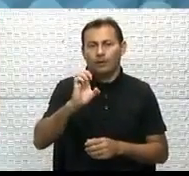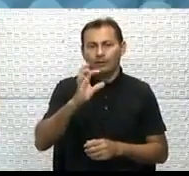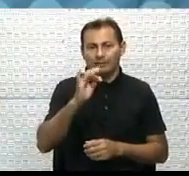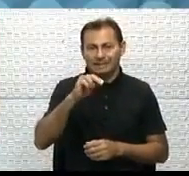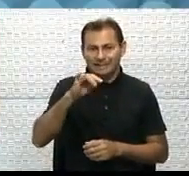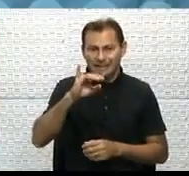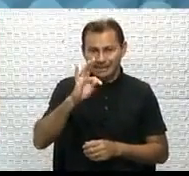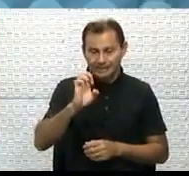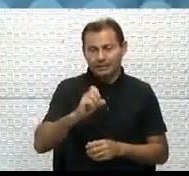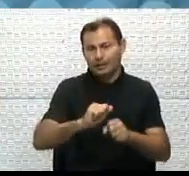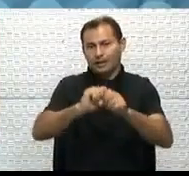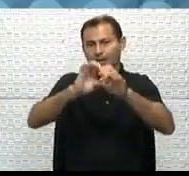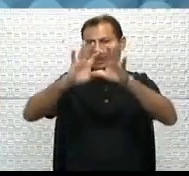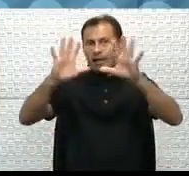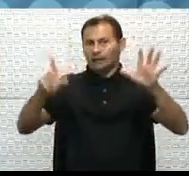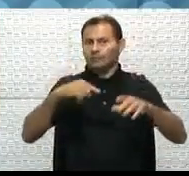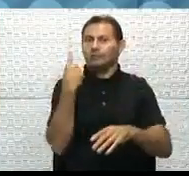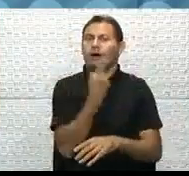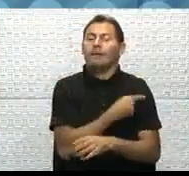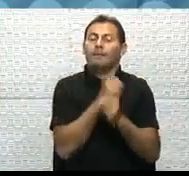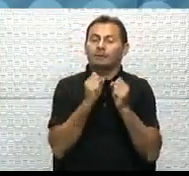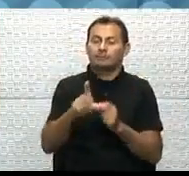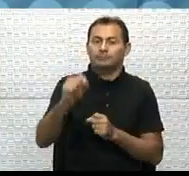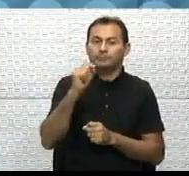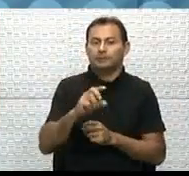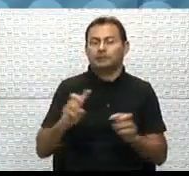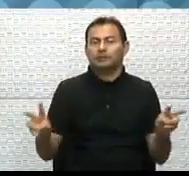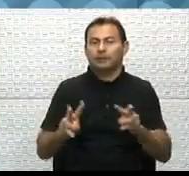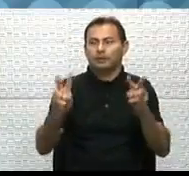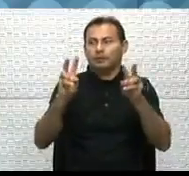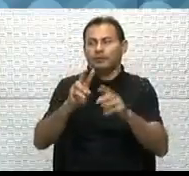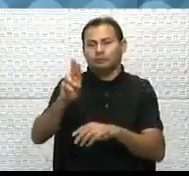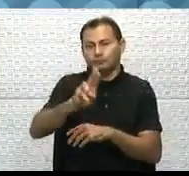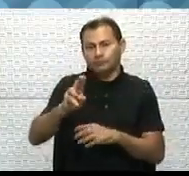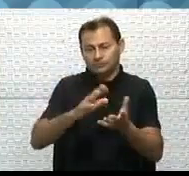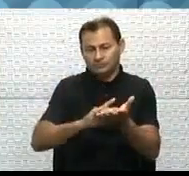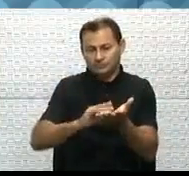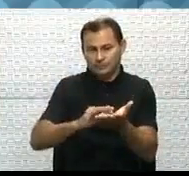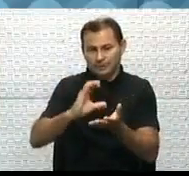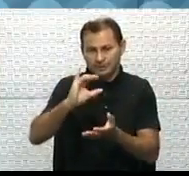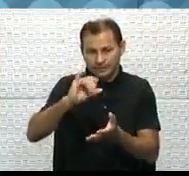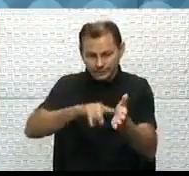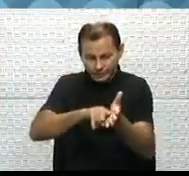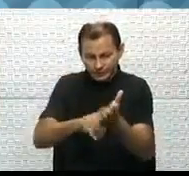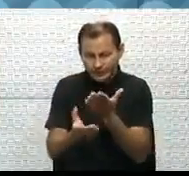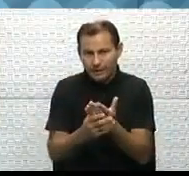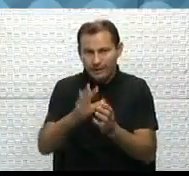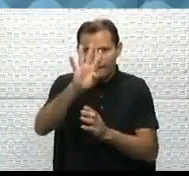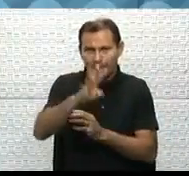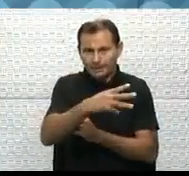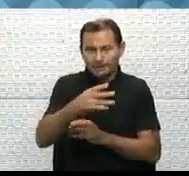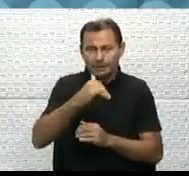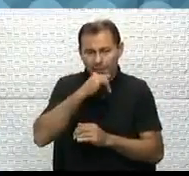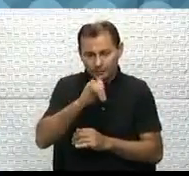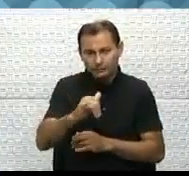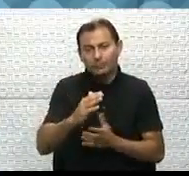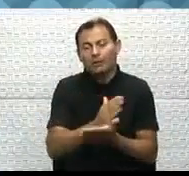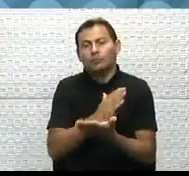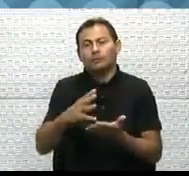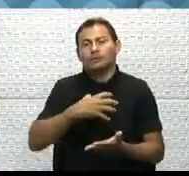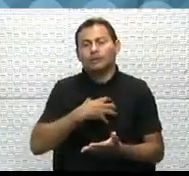de regressão. Claro que nós podemos determinar este valor utilizando a calculadora científica, utilizando a planilha eletrônica, que de